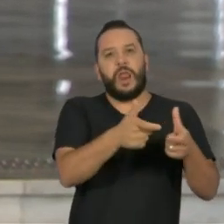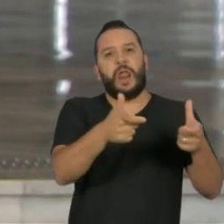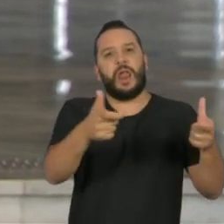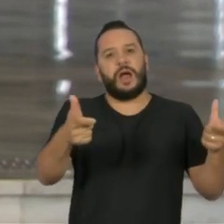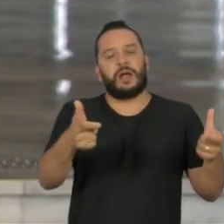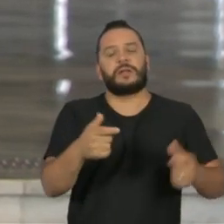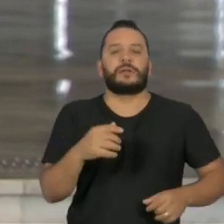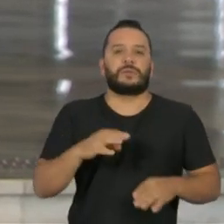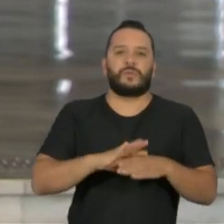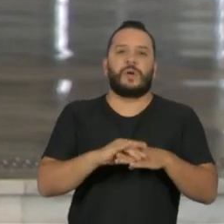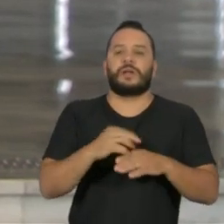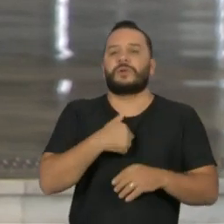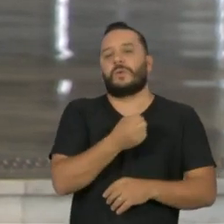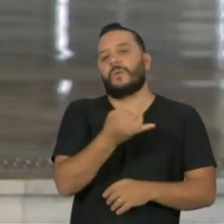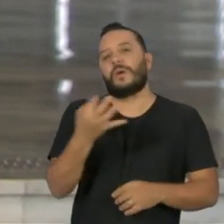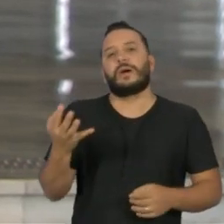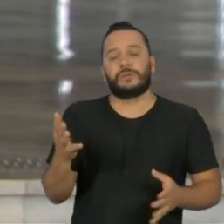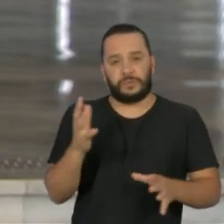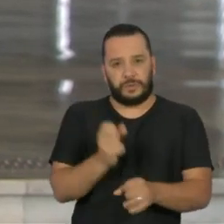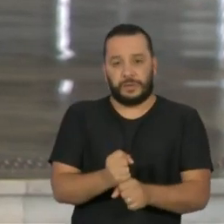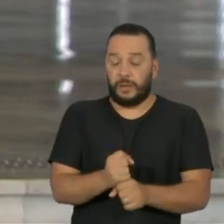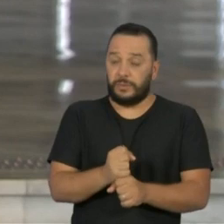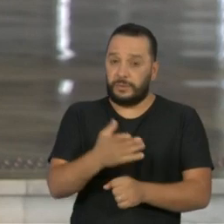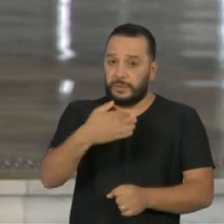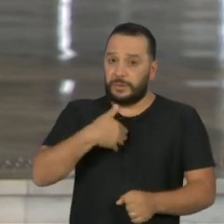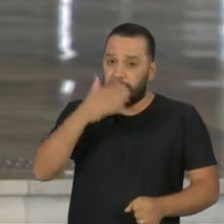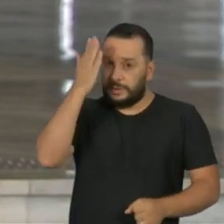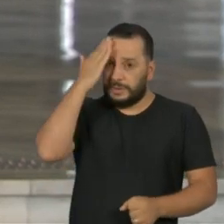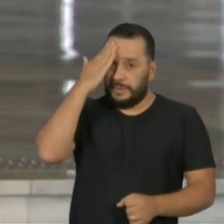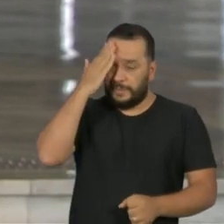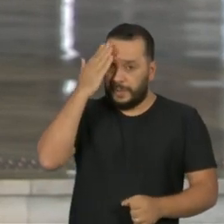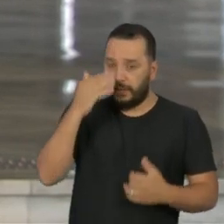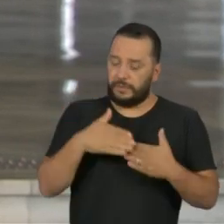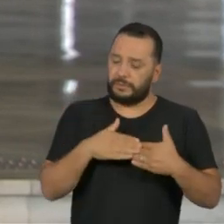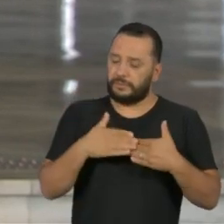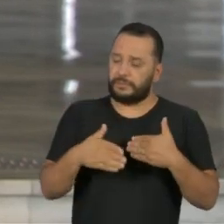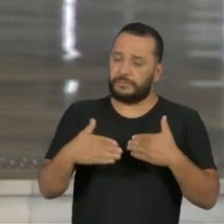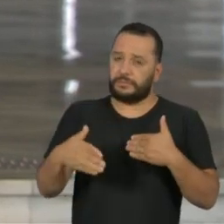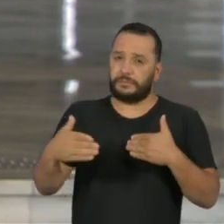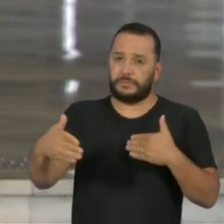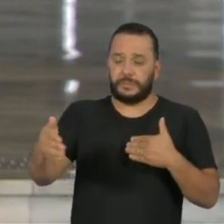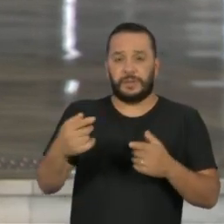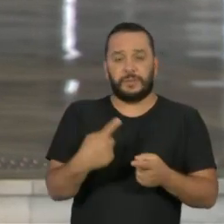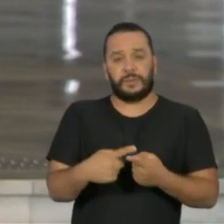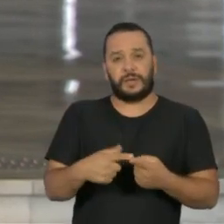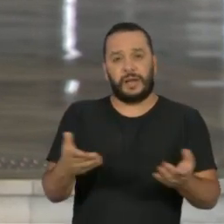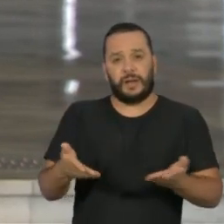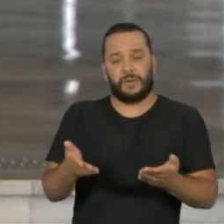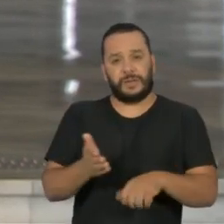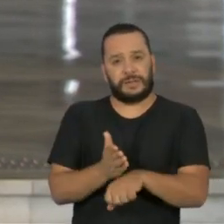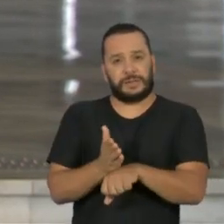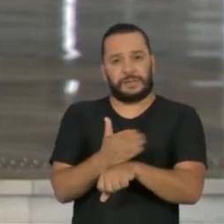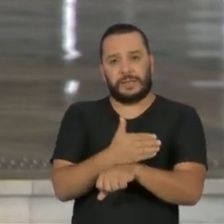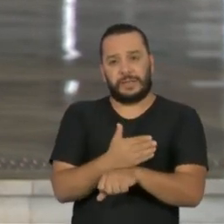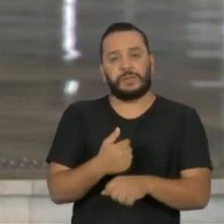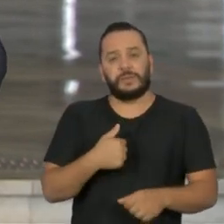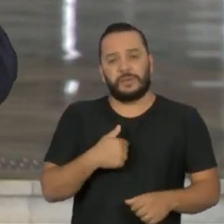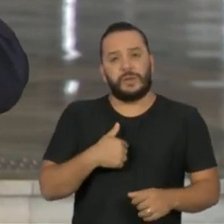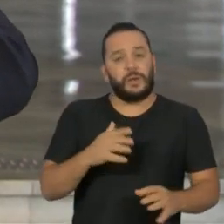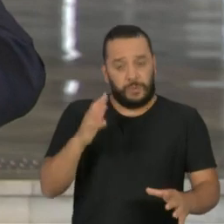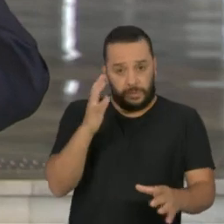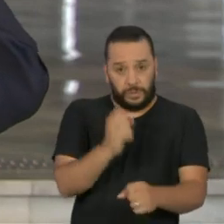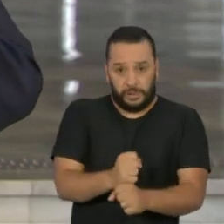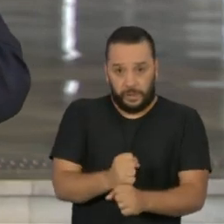e só vamos conseguir dar mais um certo tempo, porque ainda é muito cedo, em termos de número de casos que